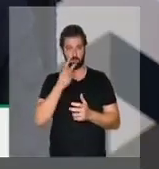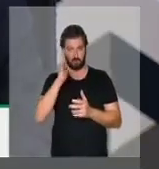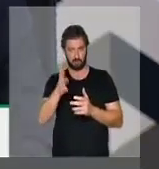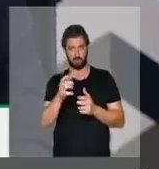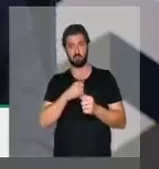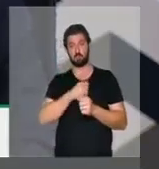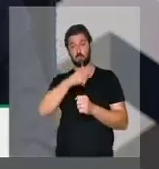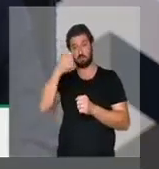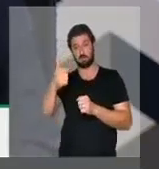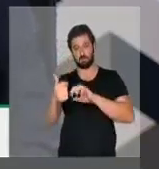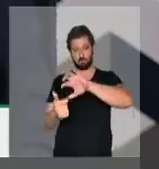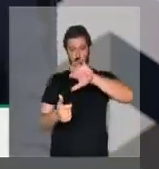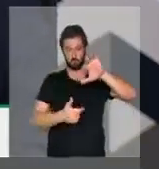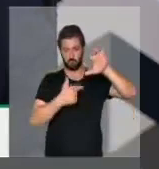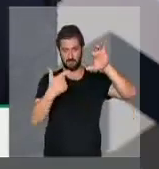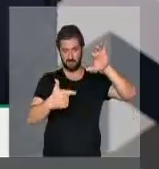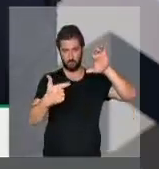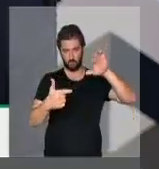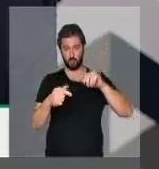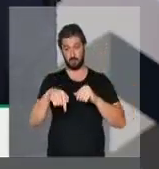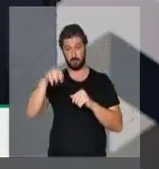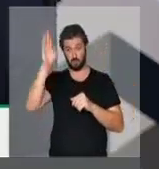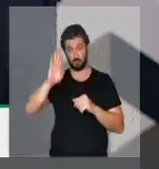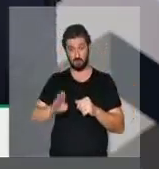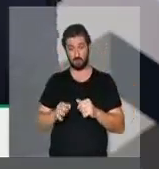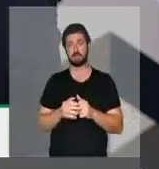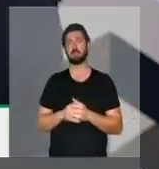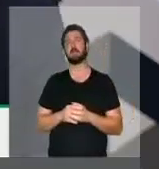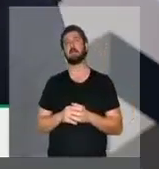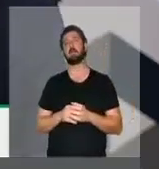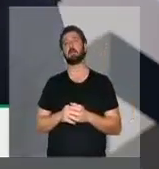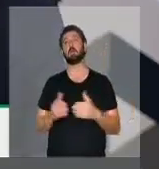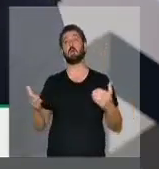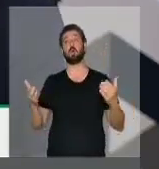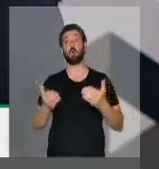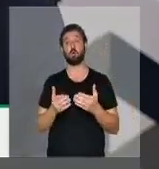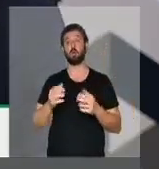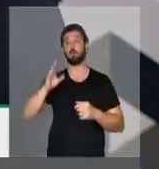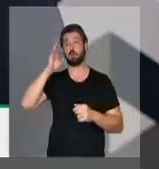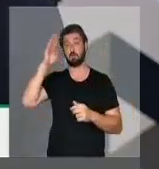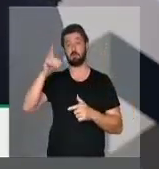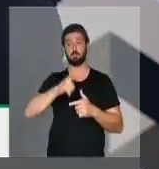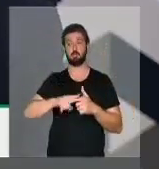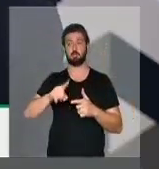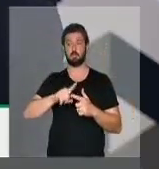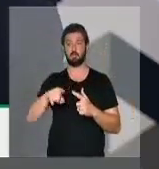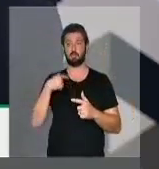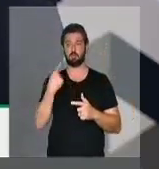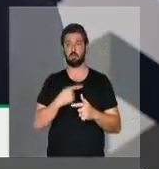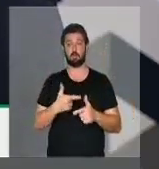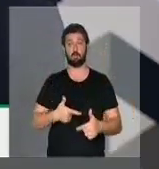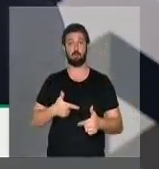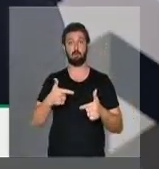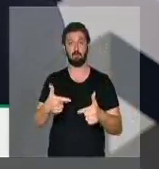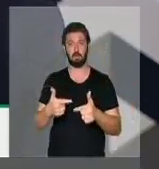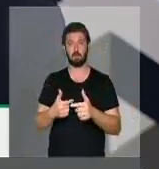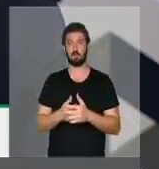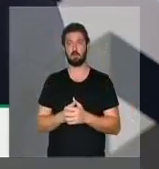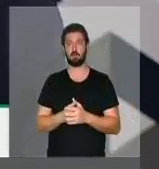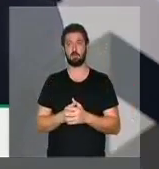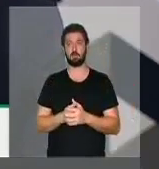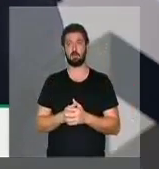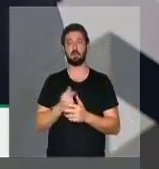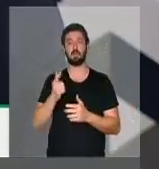Feito esse registro, eu vou para um segundo ponto fundamental que, para nós no Brasil, é hoje um dos maiores problemas que nós devemos enfrentar.